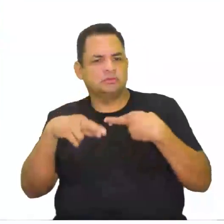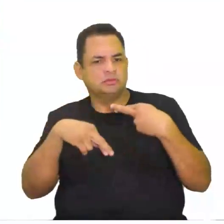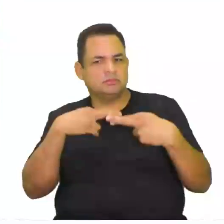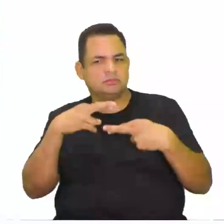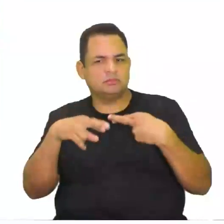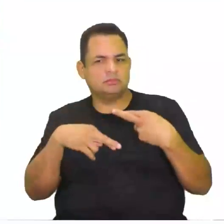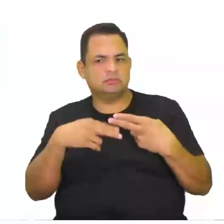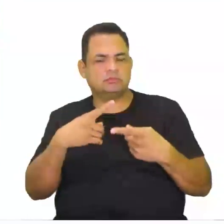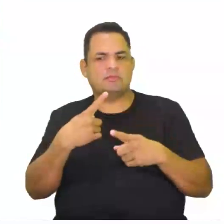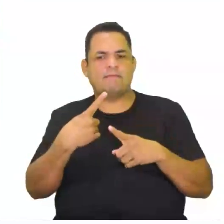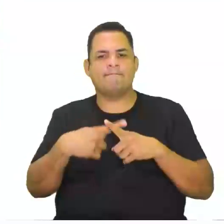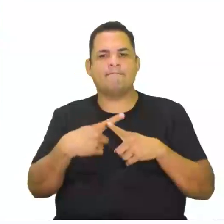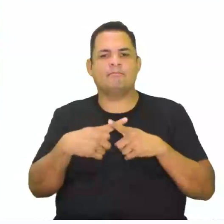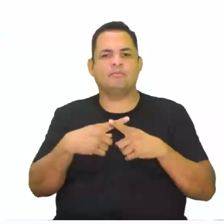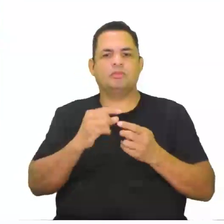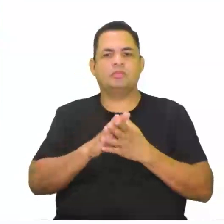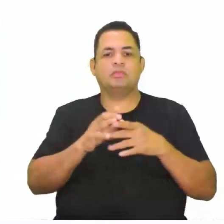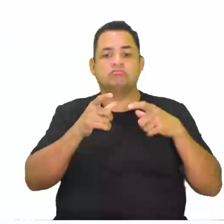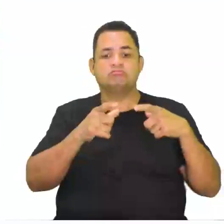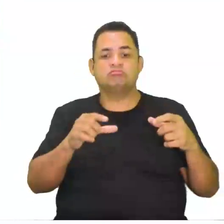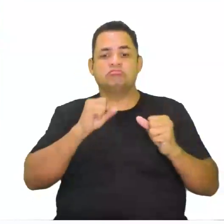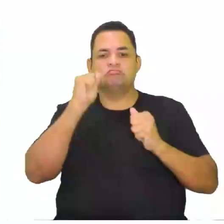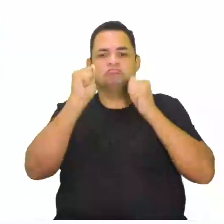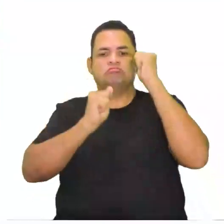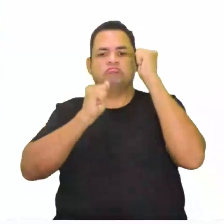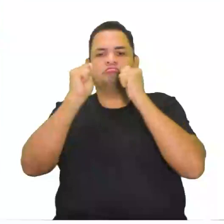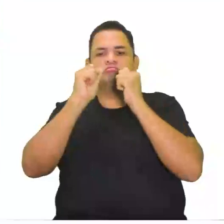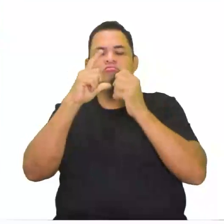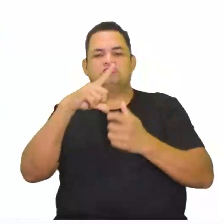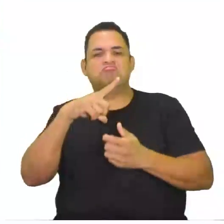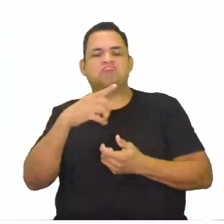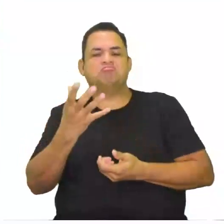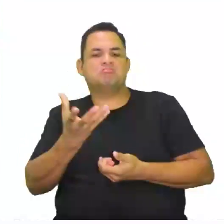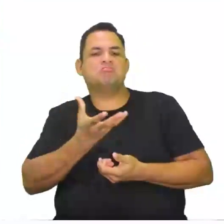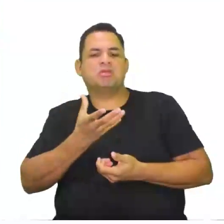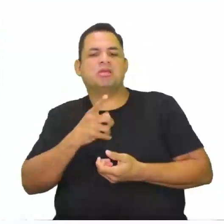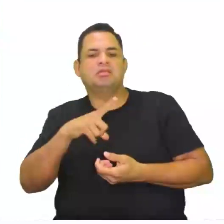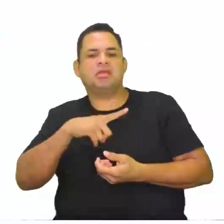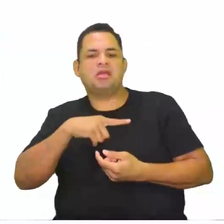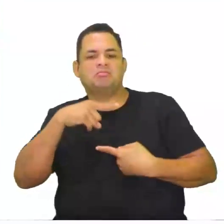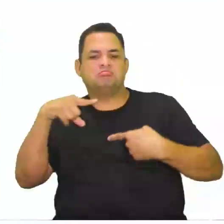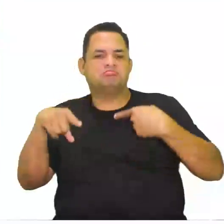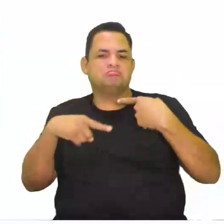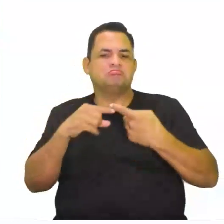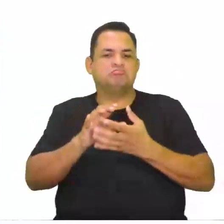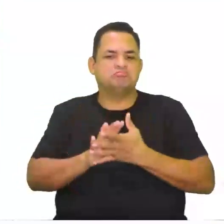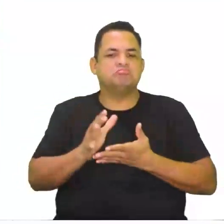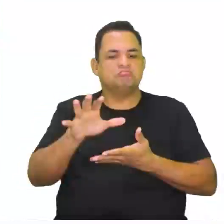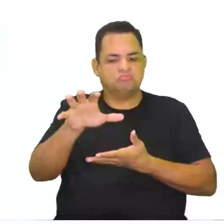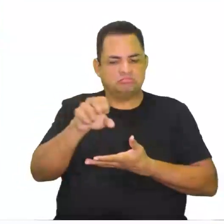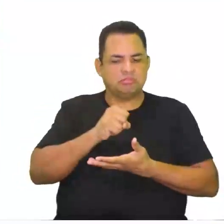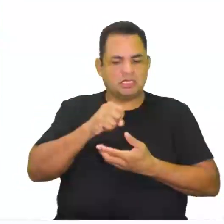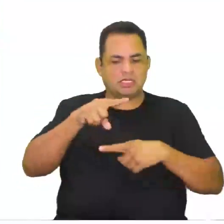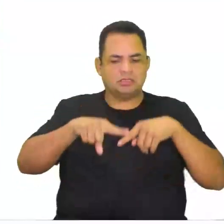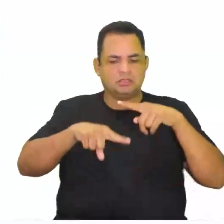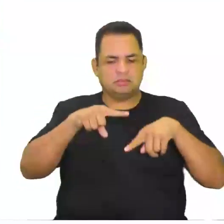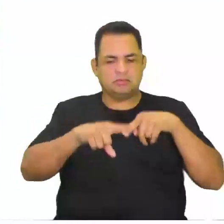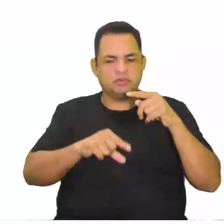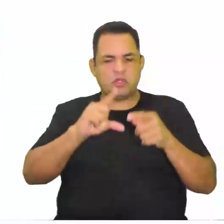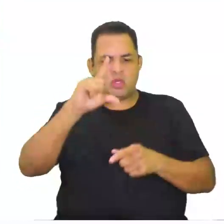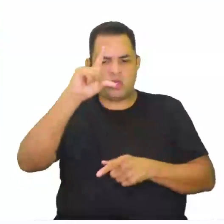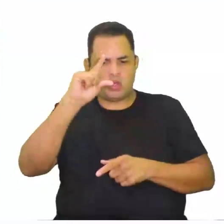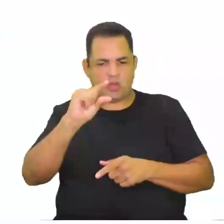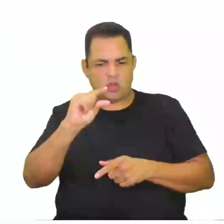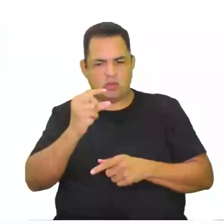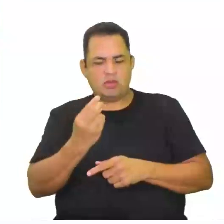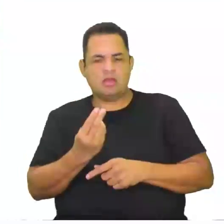reciclados, porque as grandes indústrias, elas têm interesse em obter essa matéria-prima de um custo mais